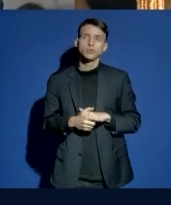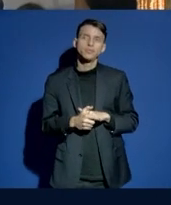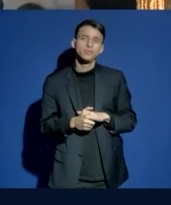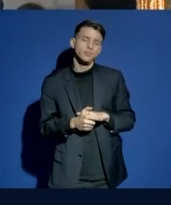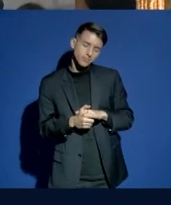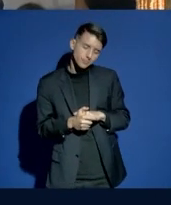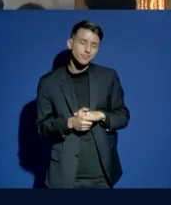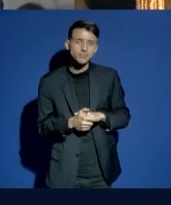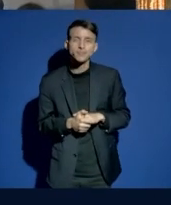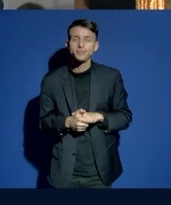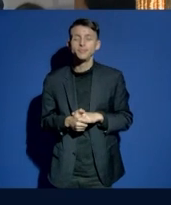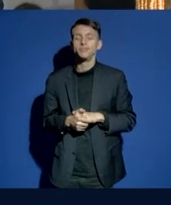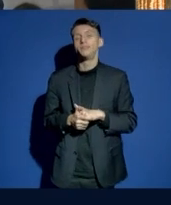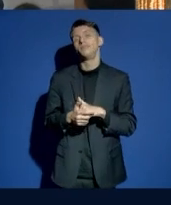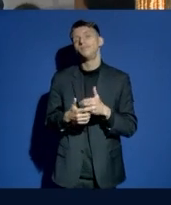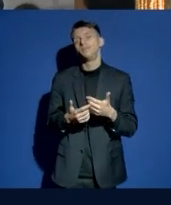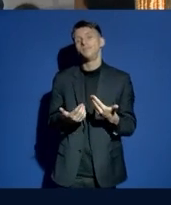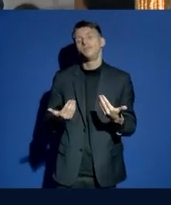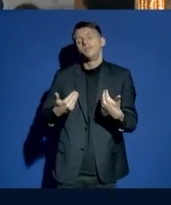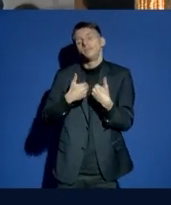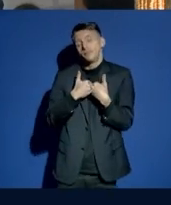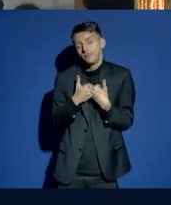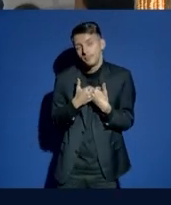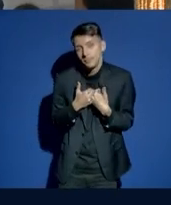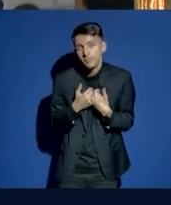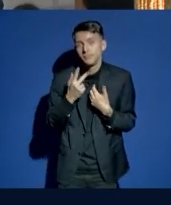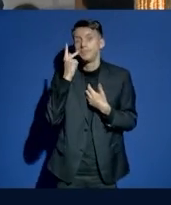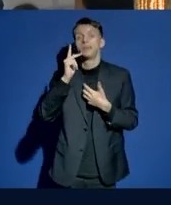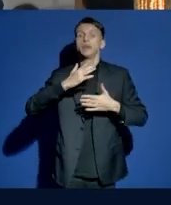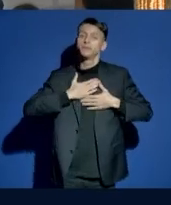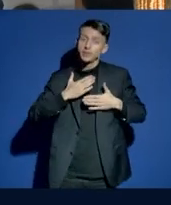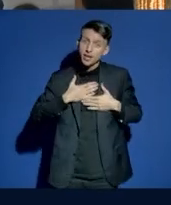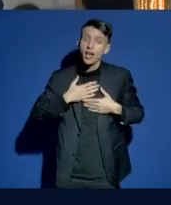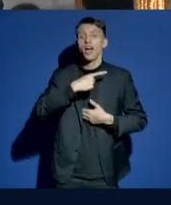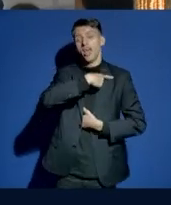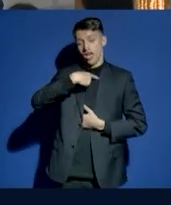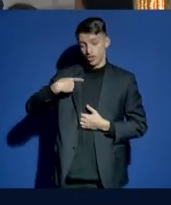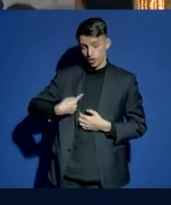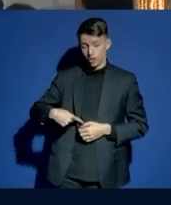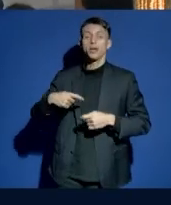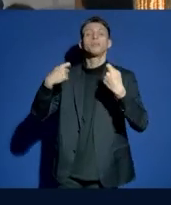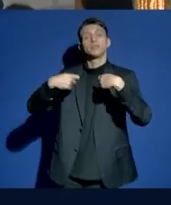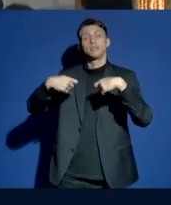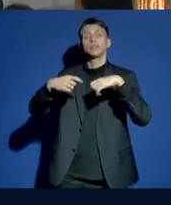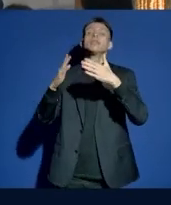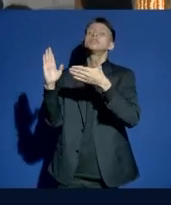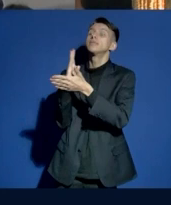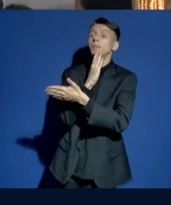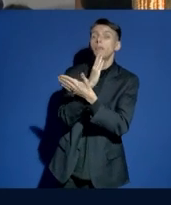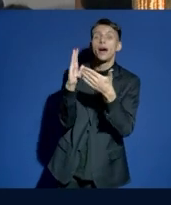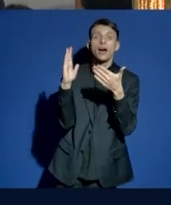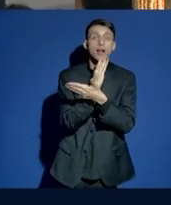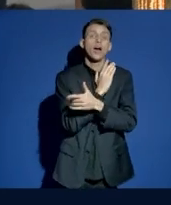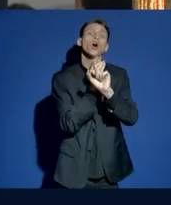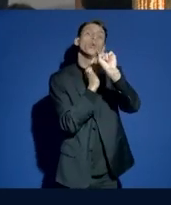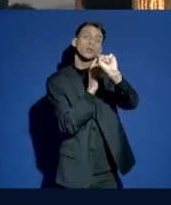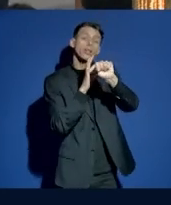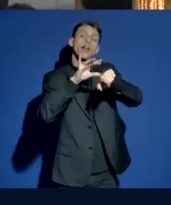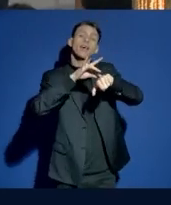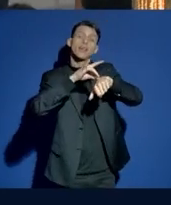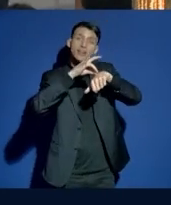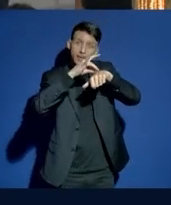Ah, eu vejo, para mim, a China tem que separar o que é proteína,